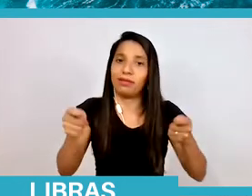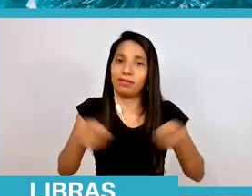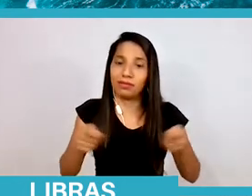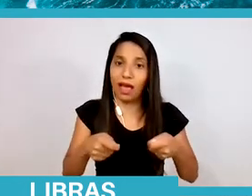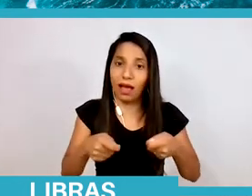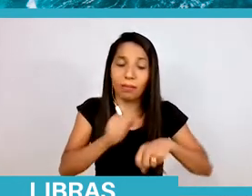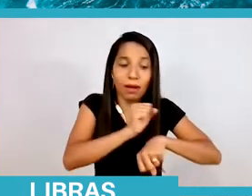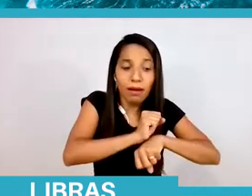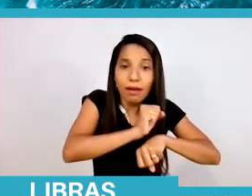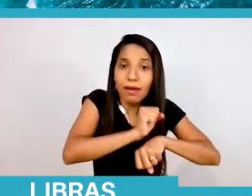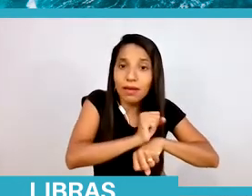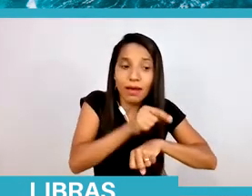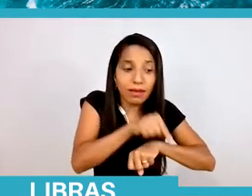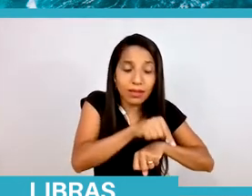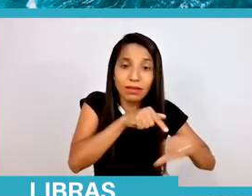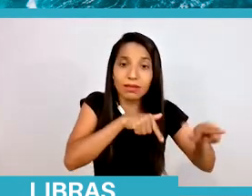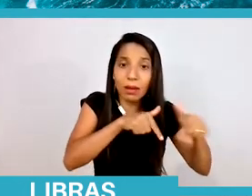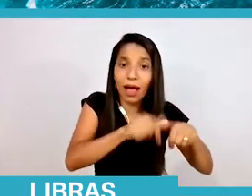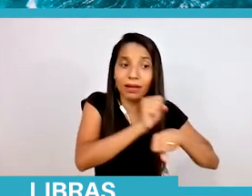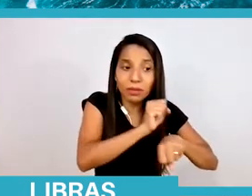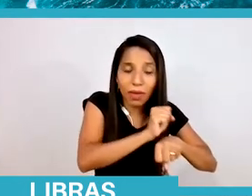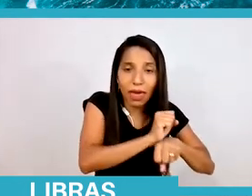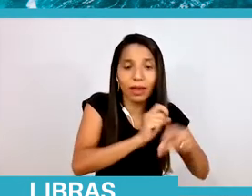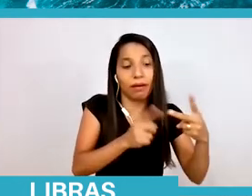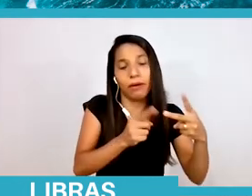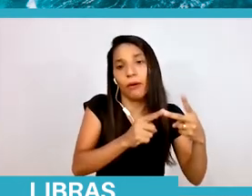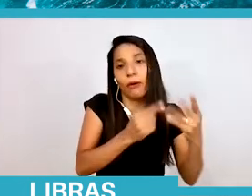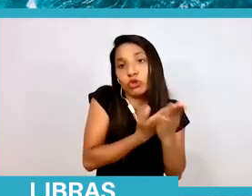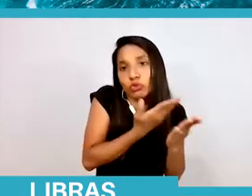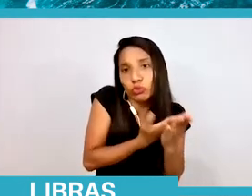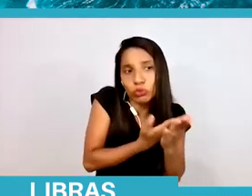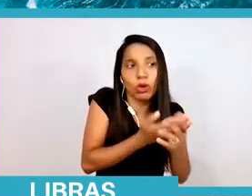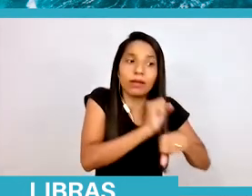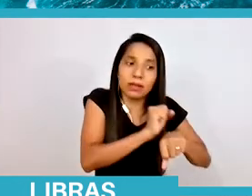hoje do seu emprego ou até mesmo largar os seus estudos. Então, hoje, como